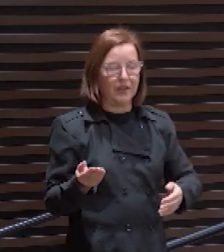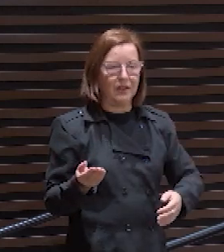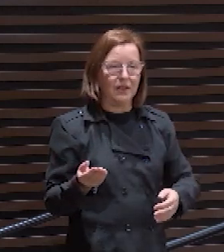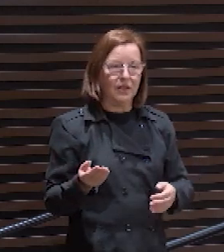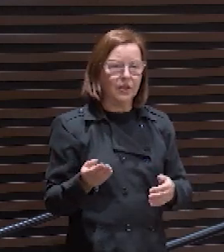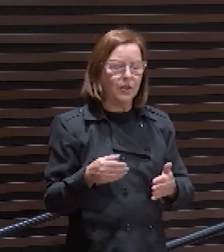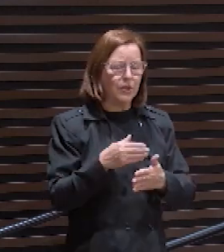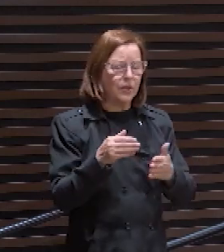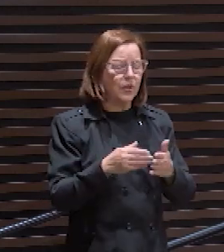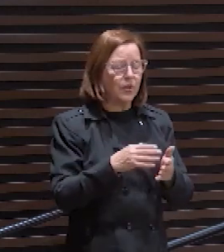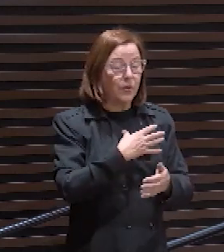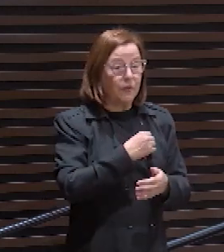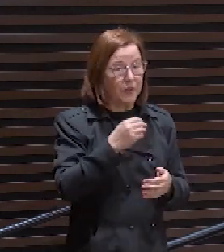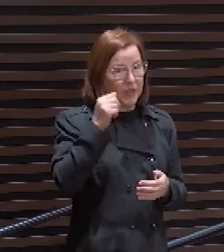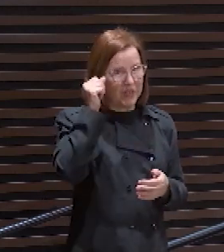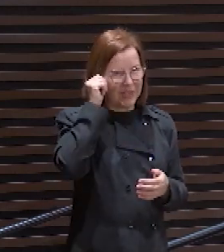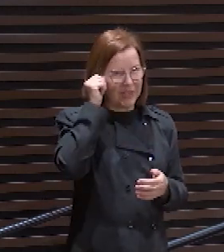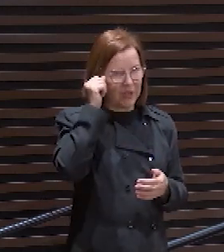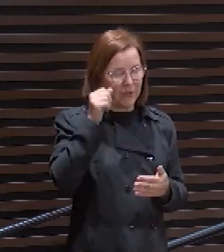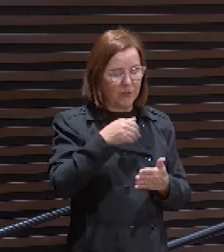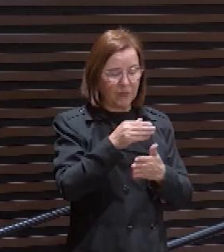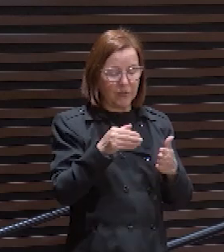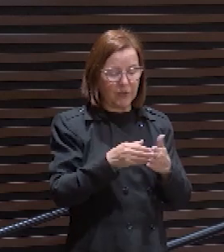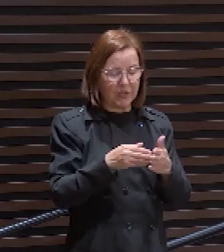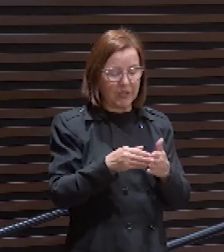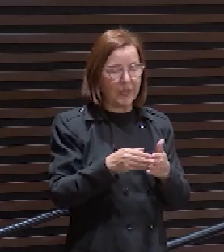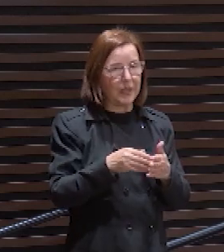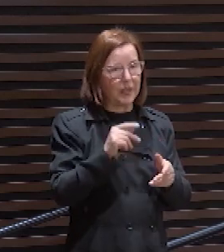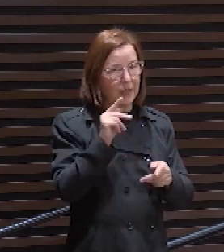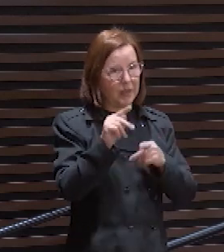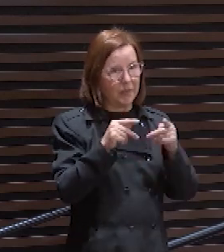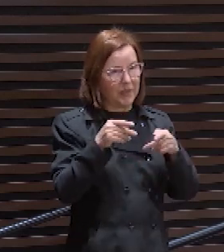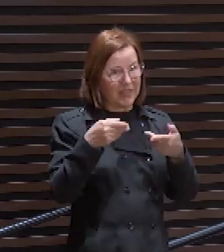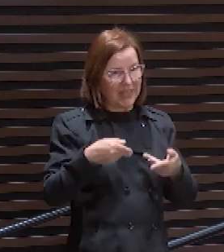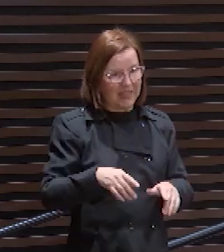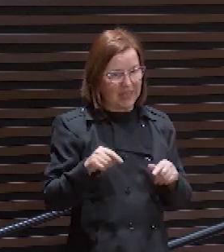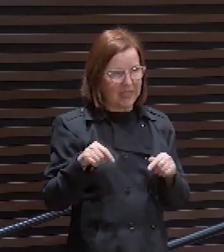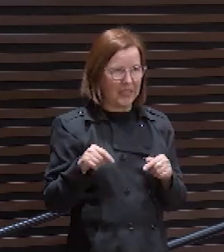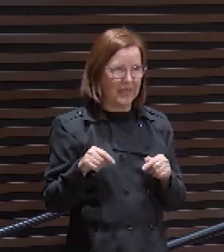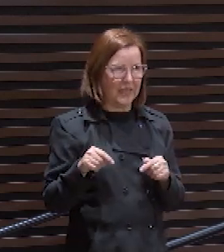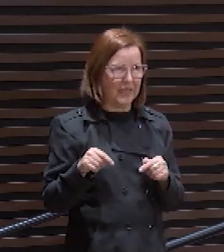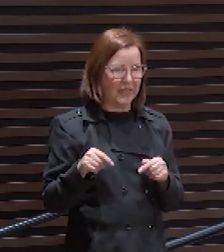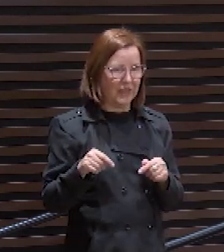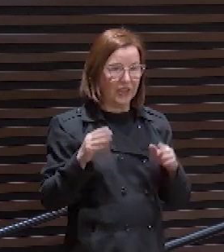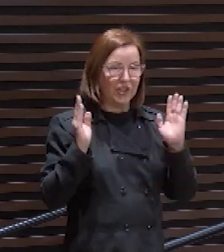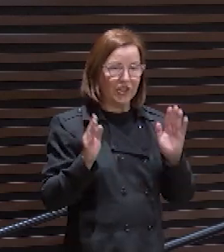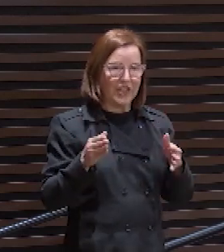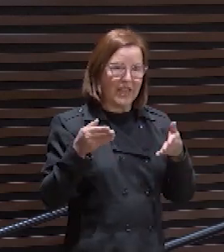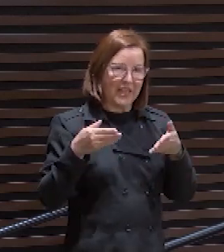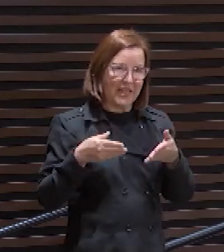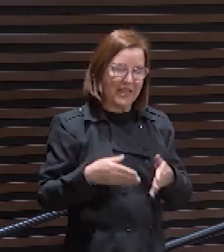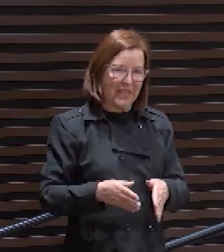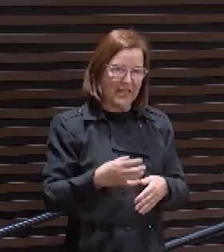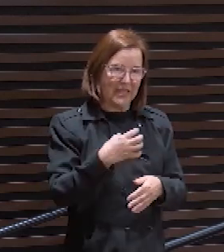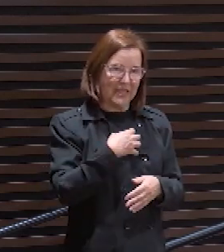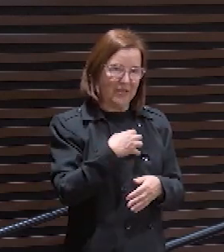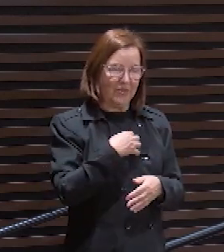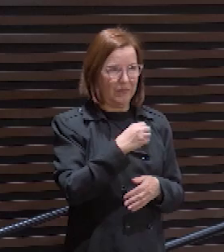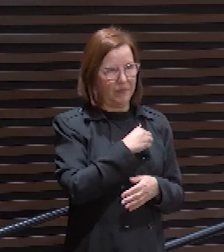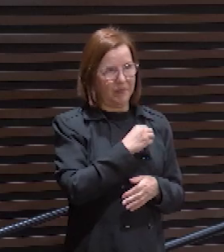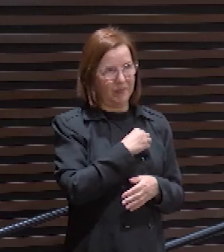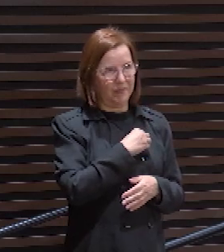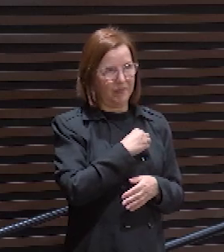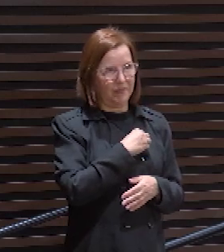que nasce do nosso meio, ele, quando nasce, ele nasce pecador. Ele